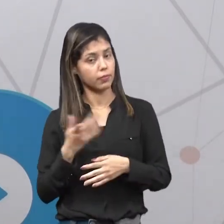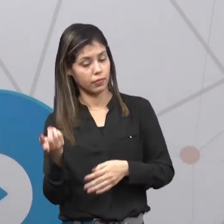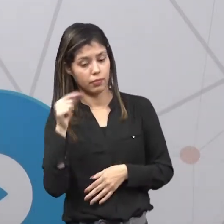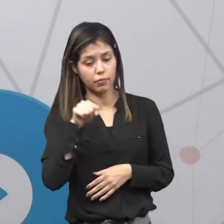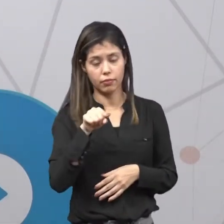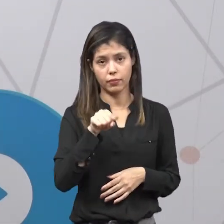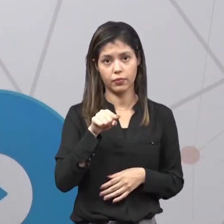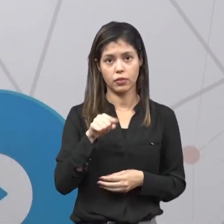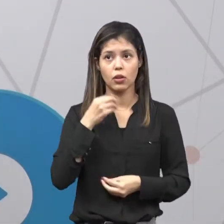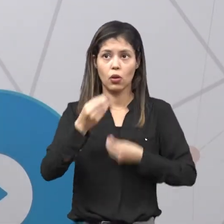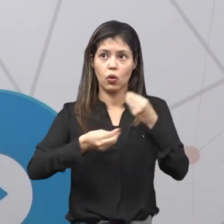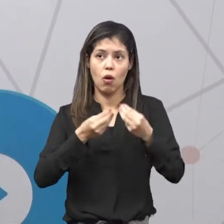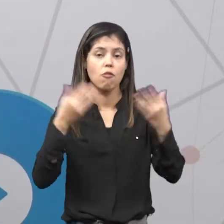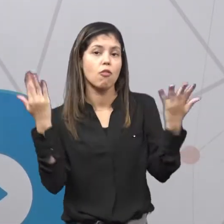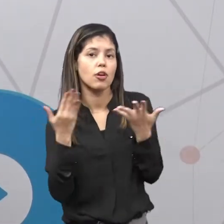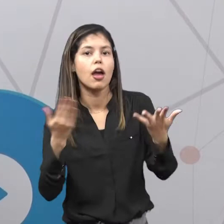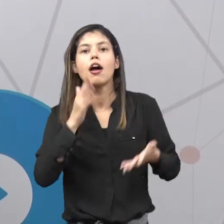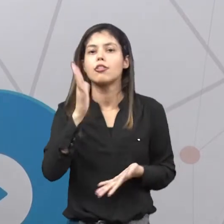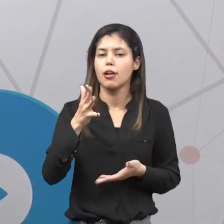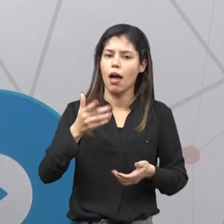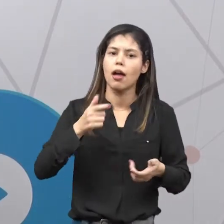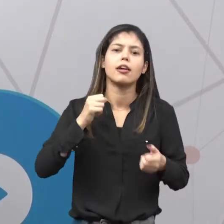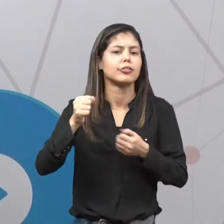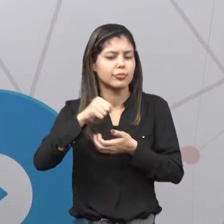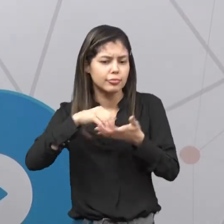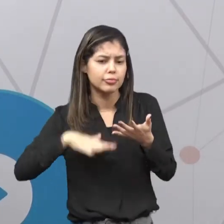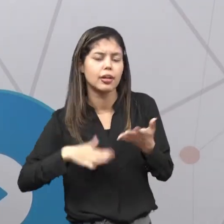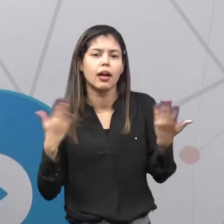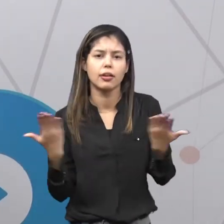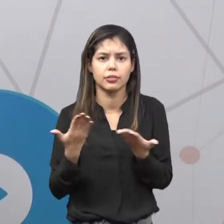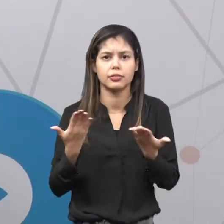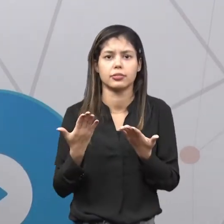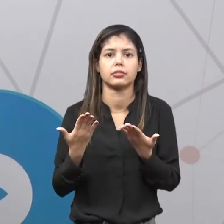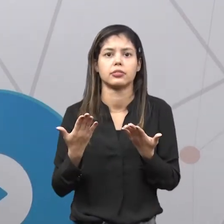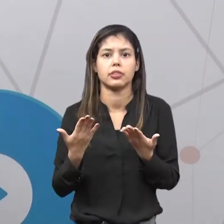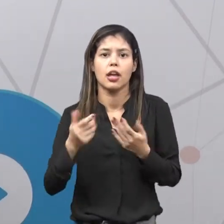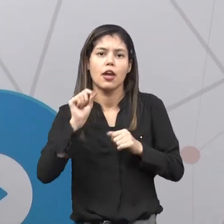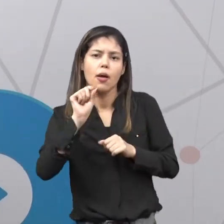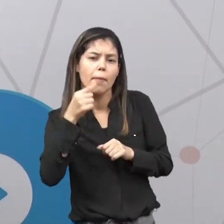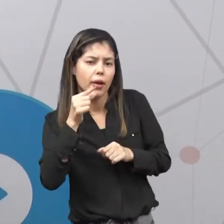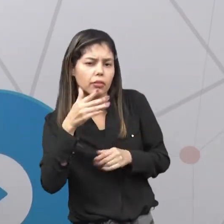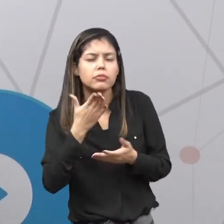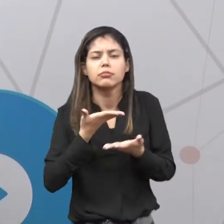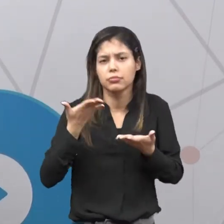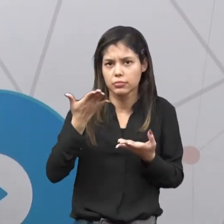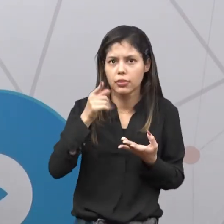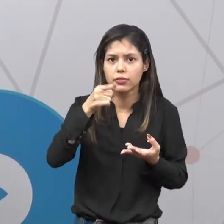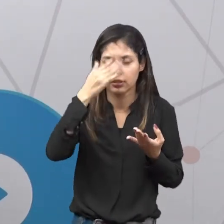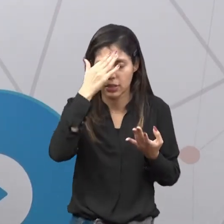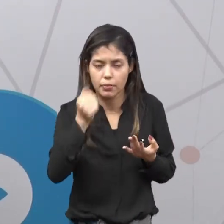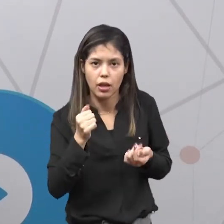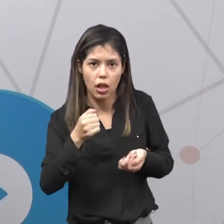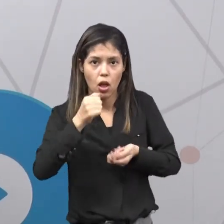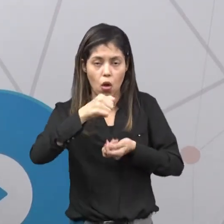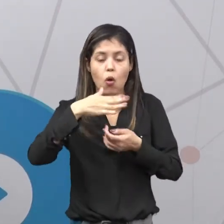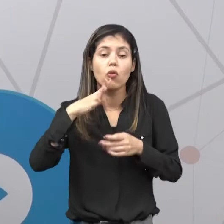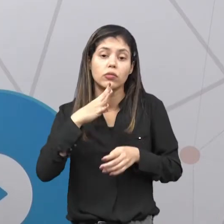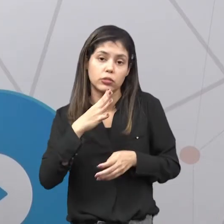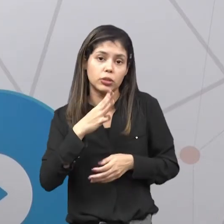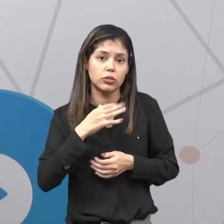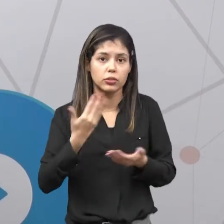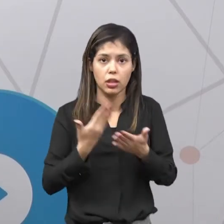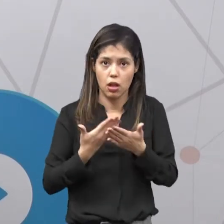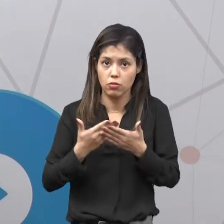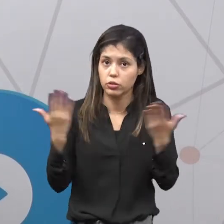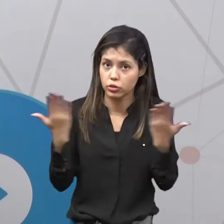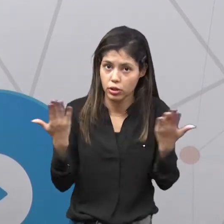Então, como hoje nós já aprendemos também muitas coisas, a gente vai fazer agora um exercíciozinho básico para saber sobre os nossos conhecimentos da nossa aula